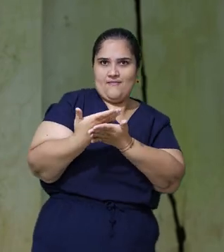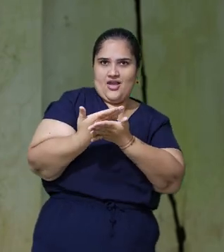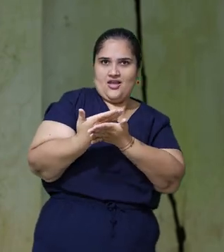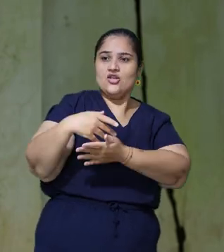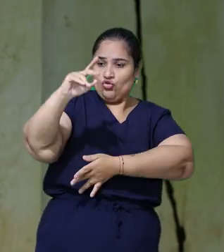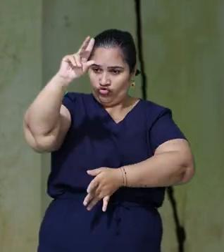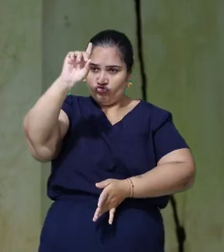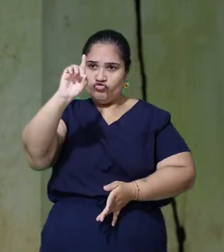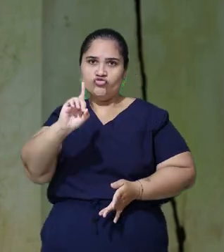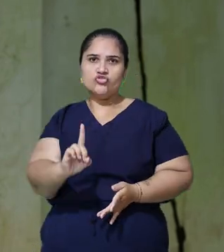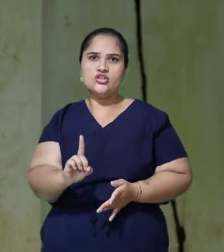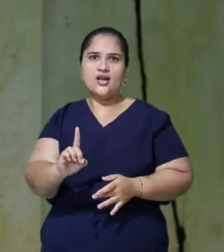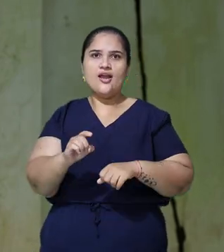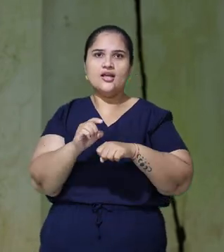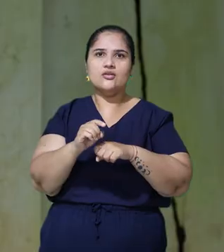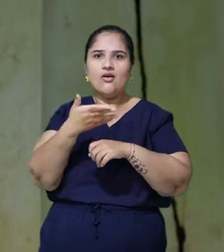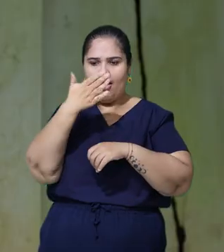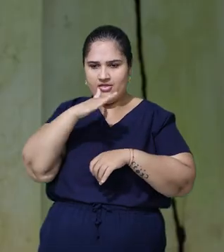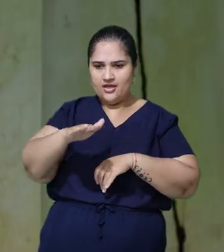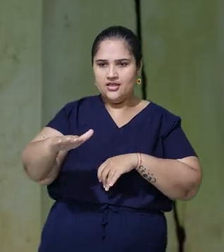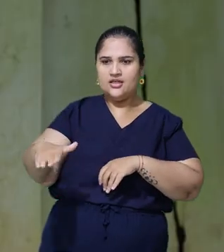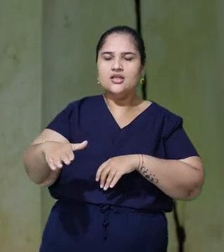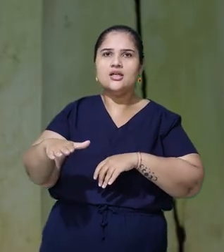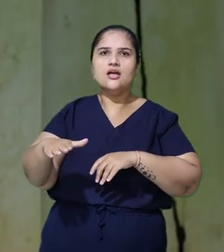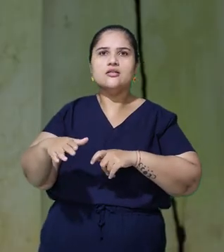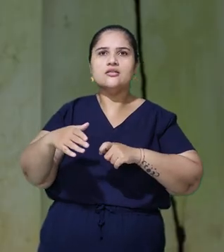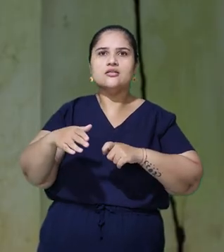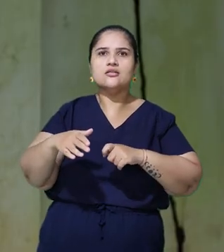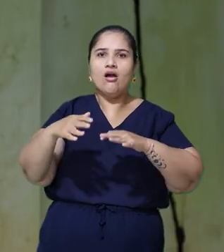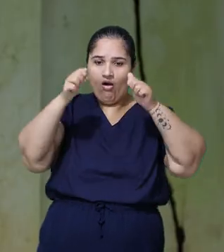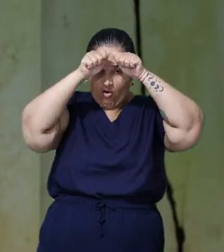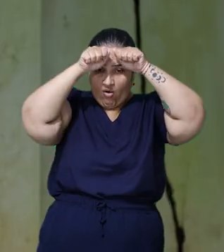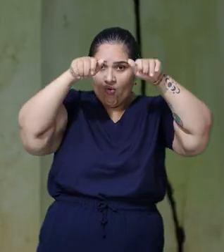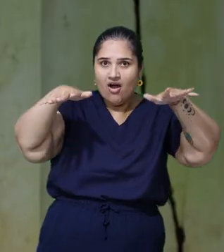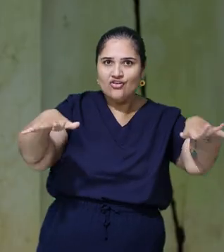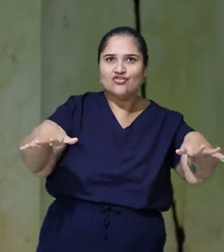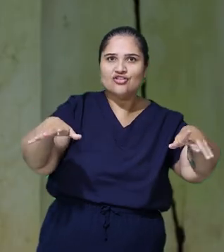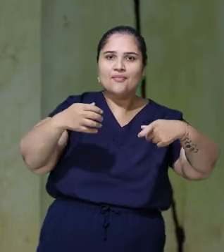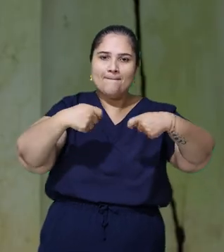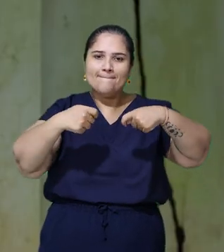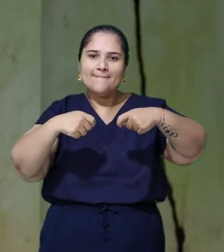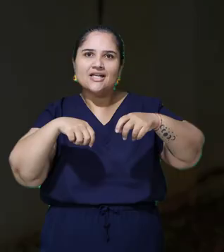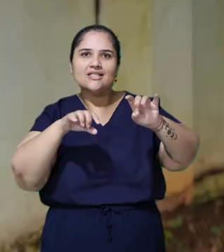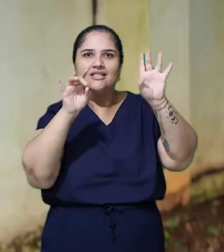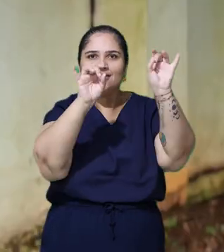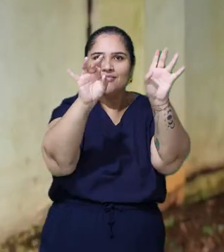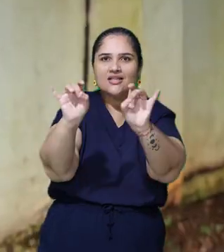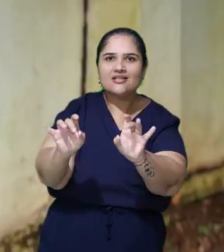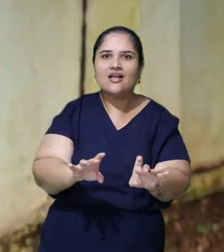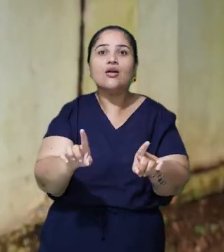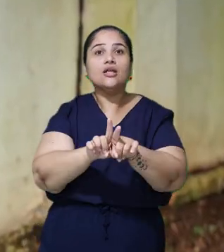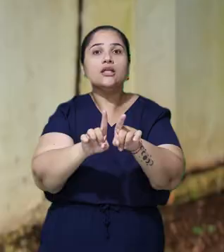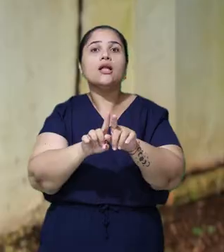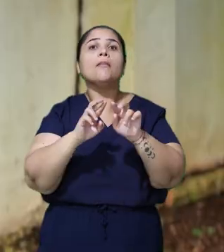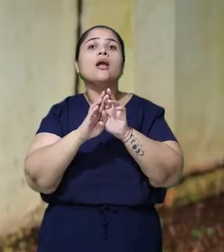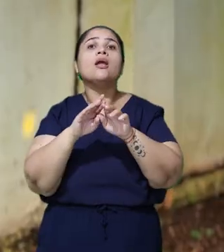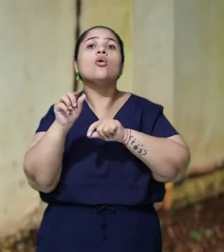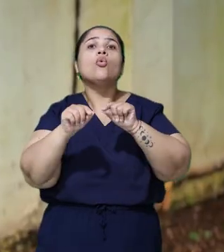direito da criança com necessidade especial e principalmente criar uma rede de apoio. Muitas